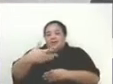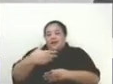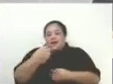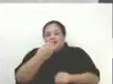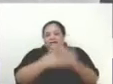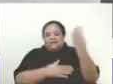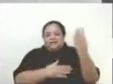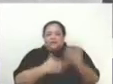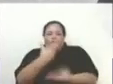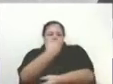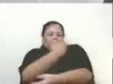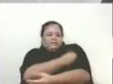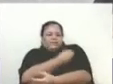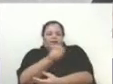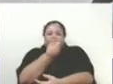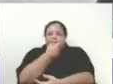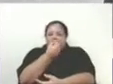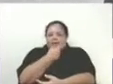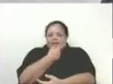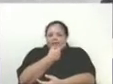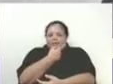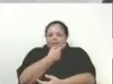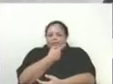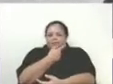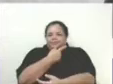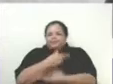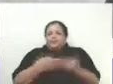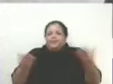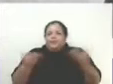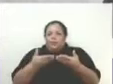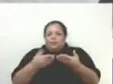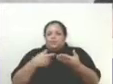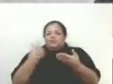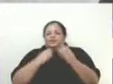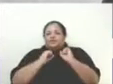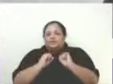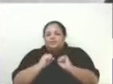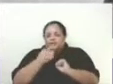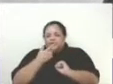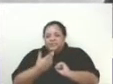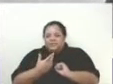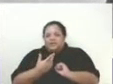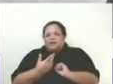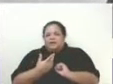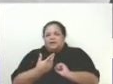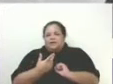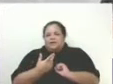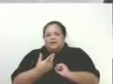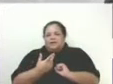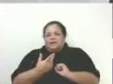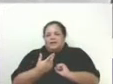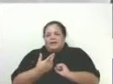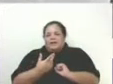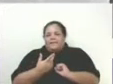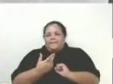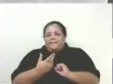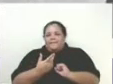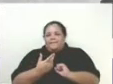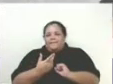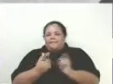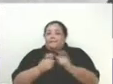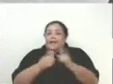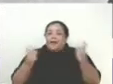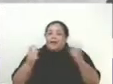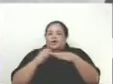CEVAP já é referência nisso. E hoje, podemos dizer que a maior empresa desse porte,